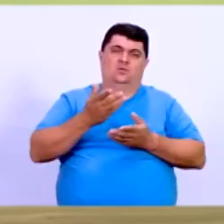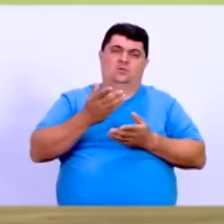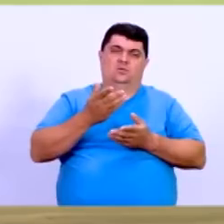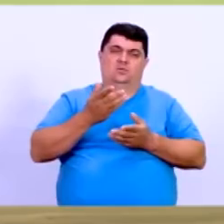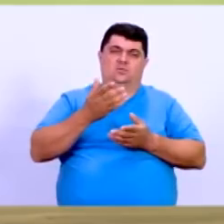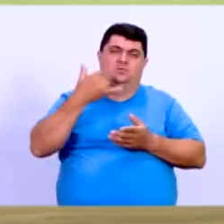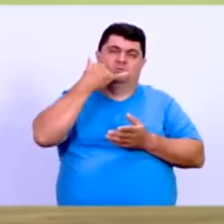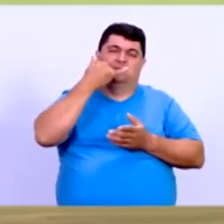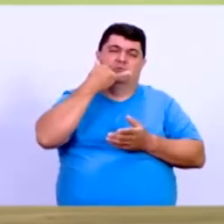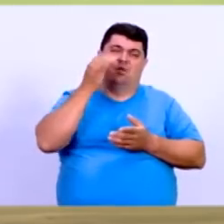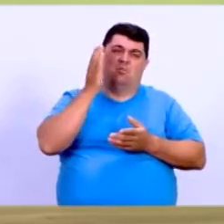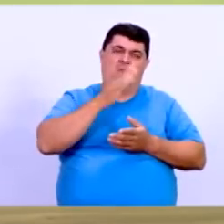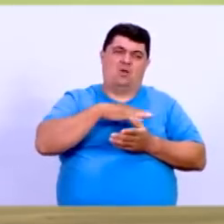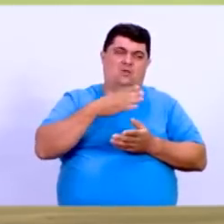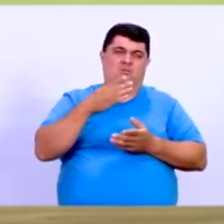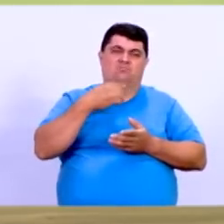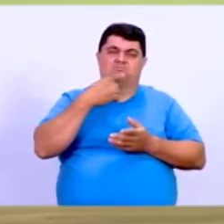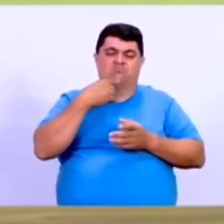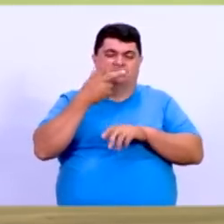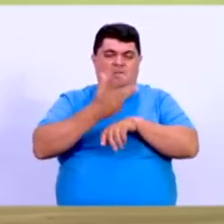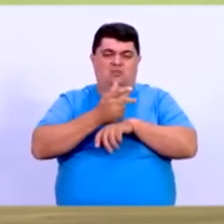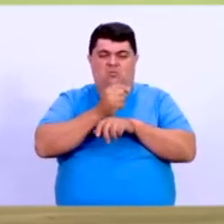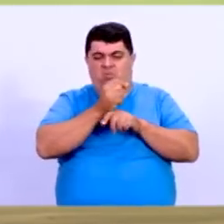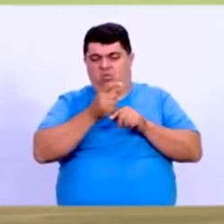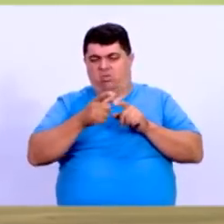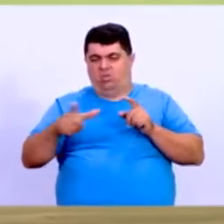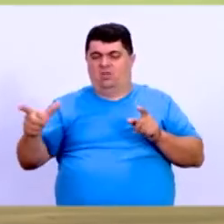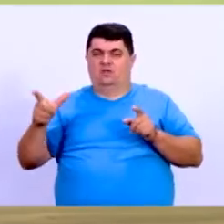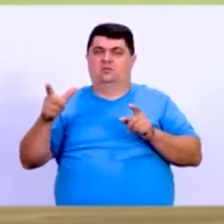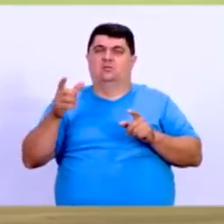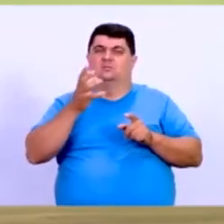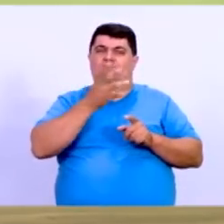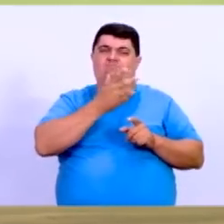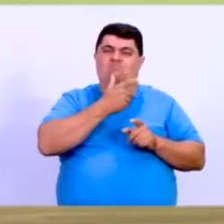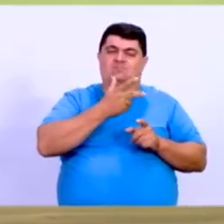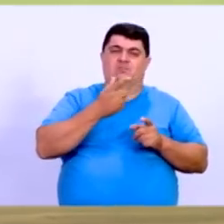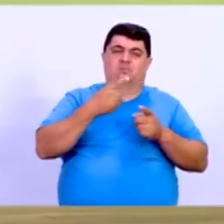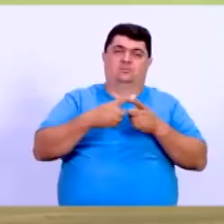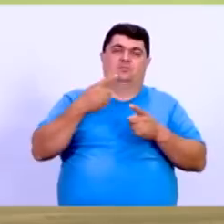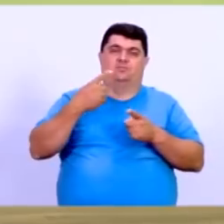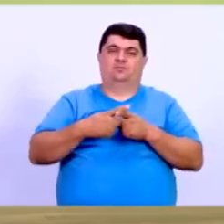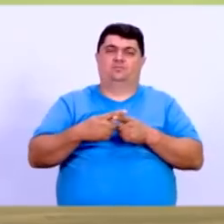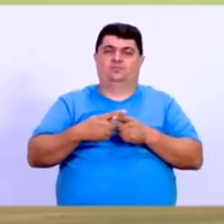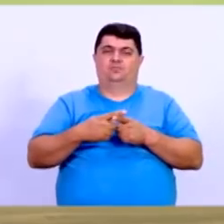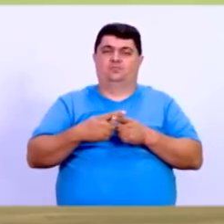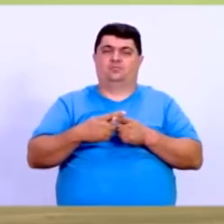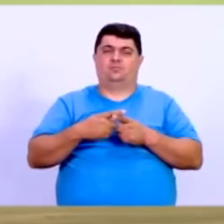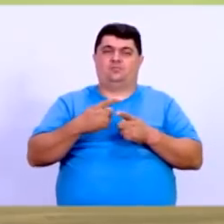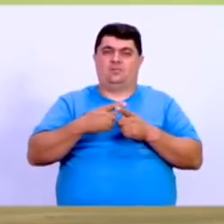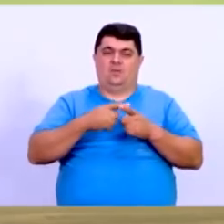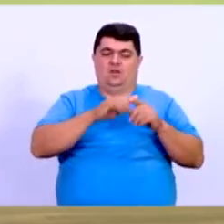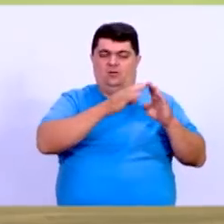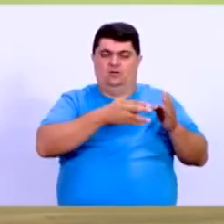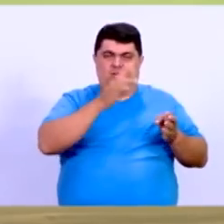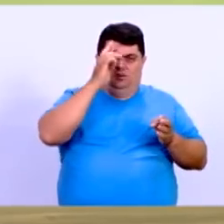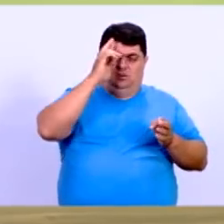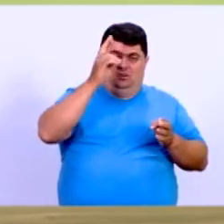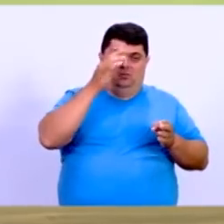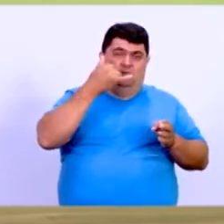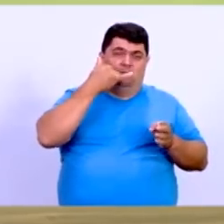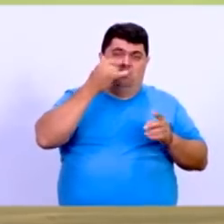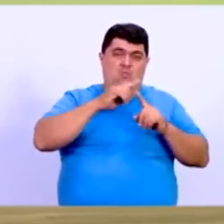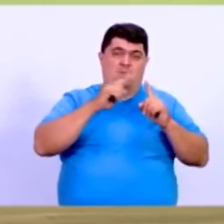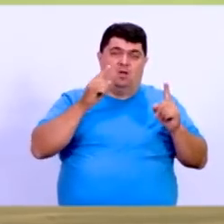pega mal, eu não consigo baixar um vídeo direito, aqui está ruim, né? Por quê? Porque eu tenho um servidor robusto, eu tenho um equipamento que faz,